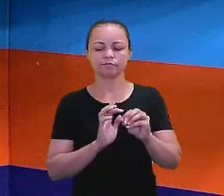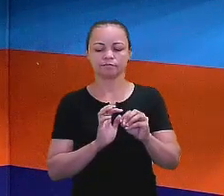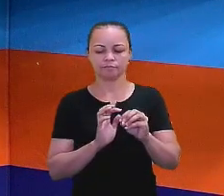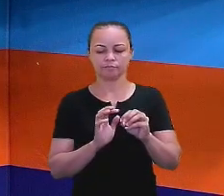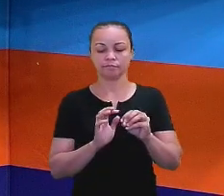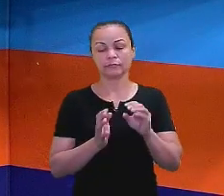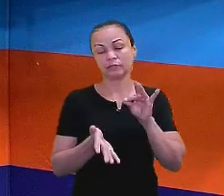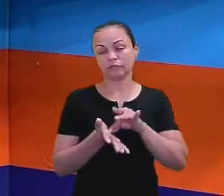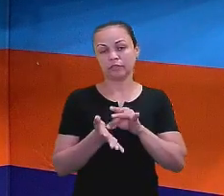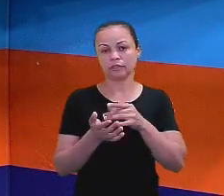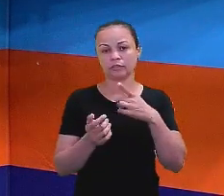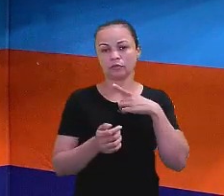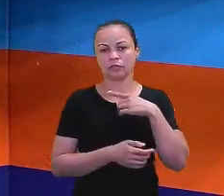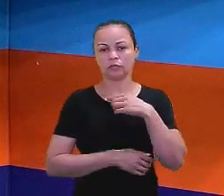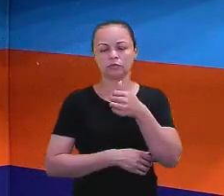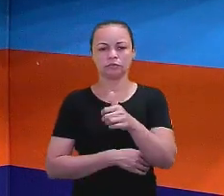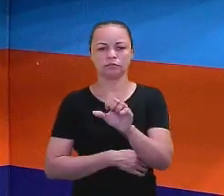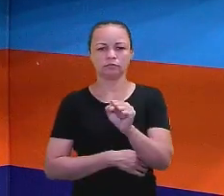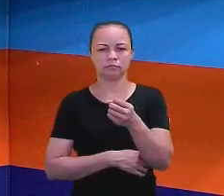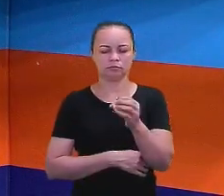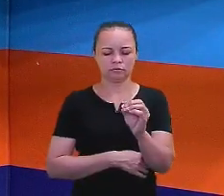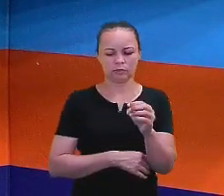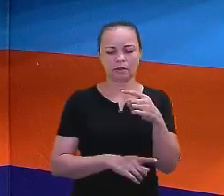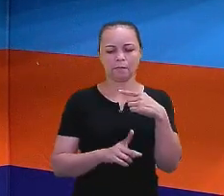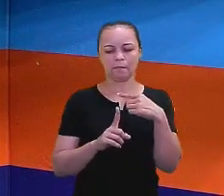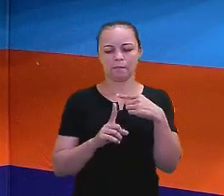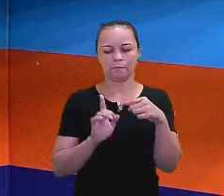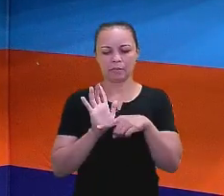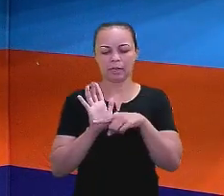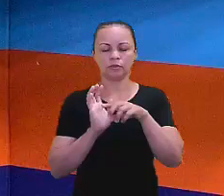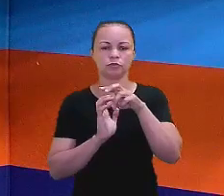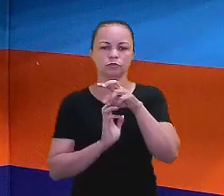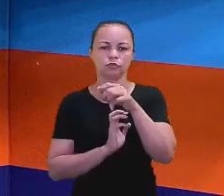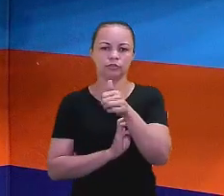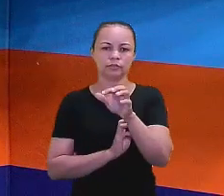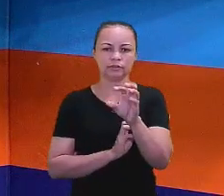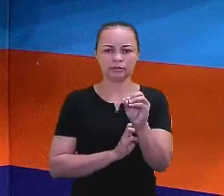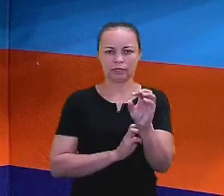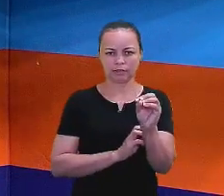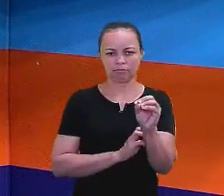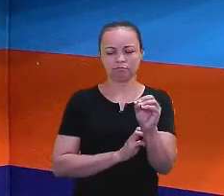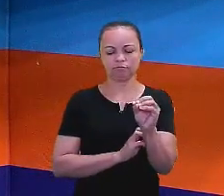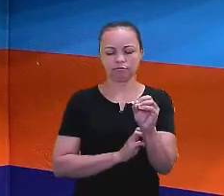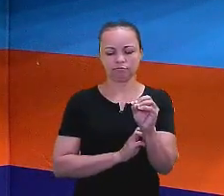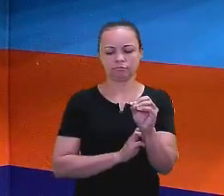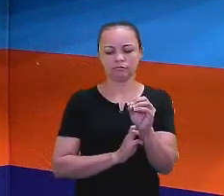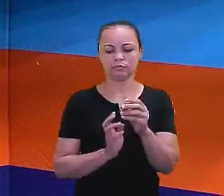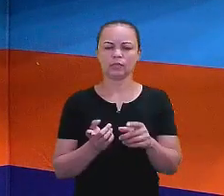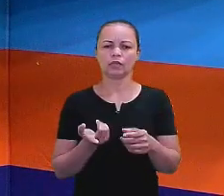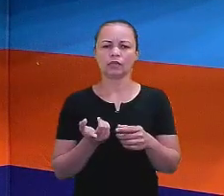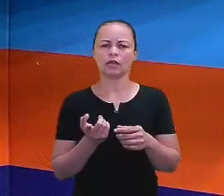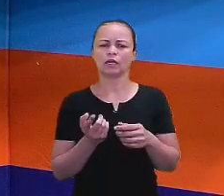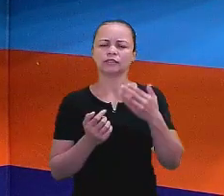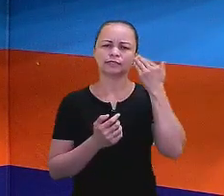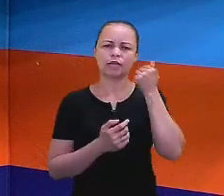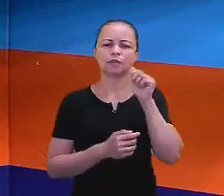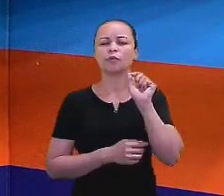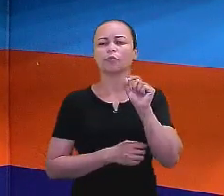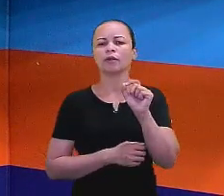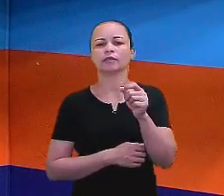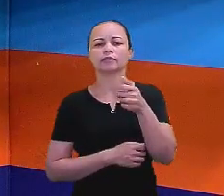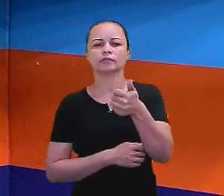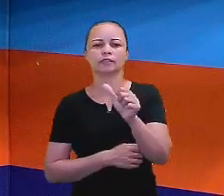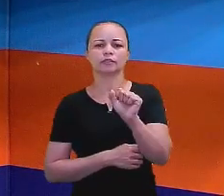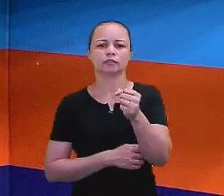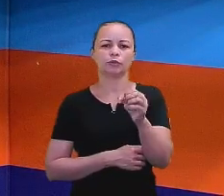aí, na realidade, eu tenho 180 graus menos 100 graus. Então, a gente já sabe aqui que 180 menos 100 vai dar